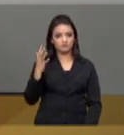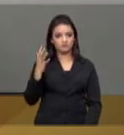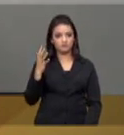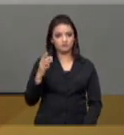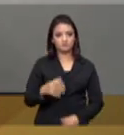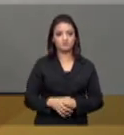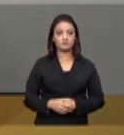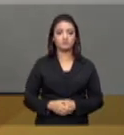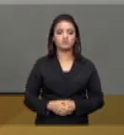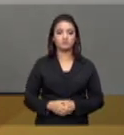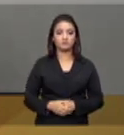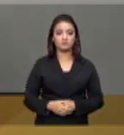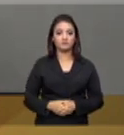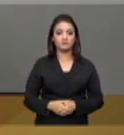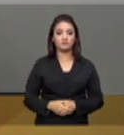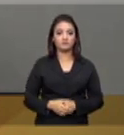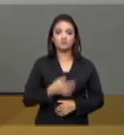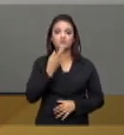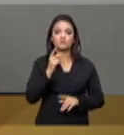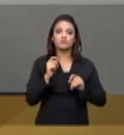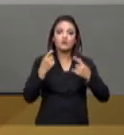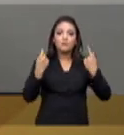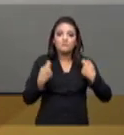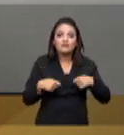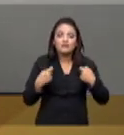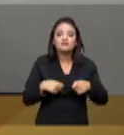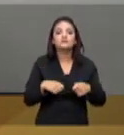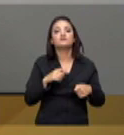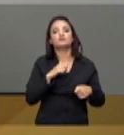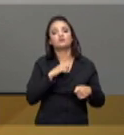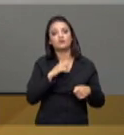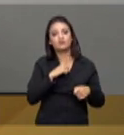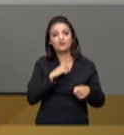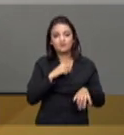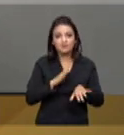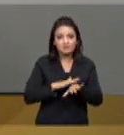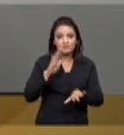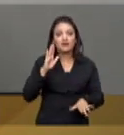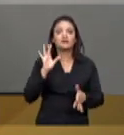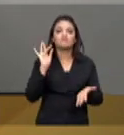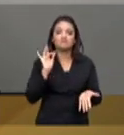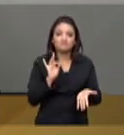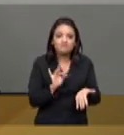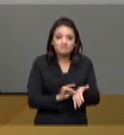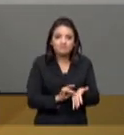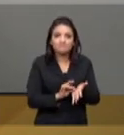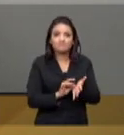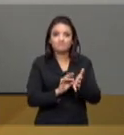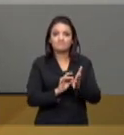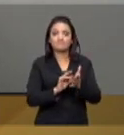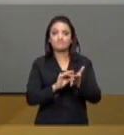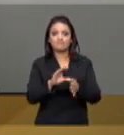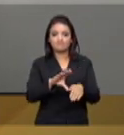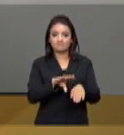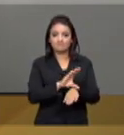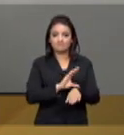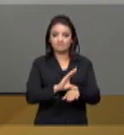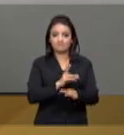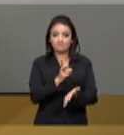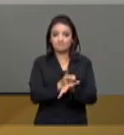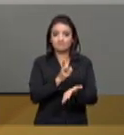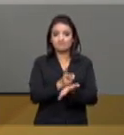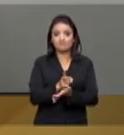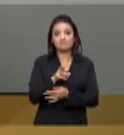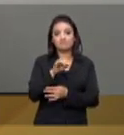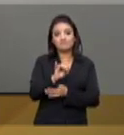afirma que é preciso dotar de máxima efetividade a Constituição brasileira, ainda que em